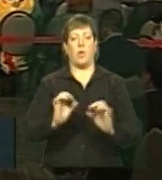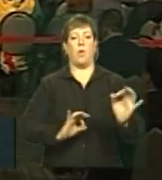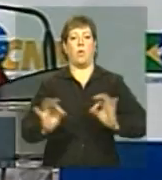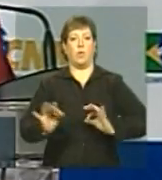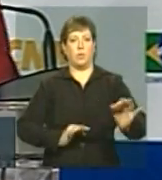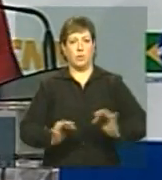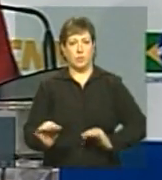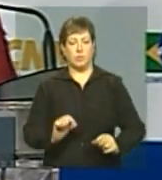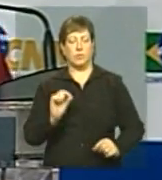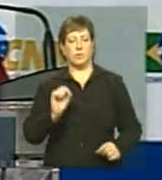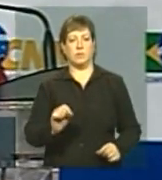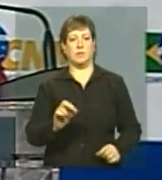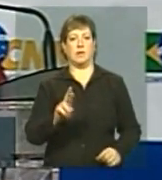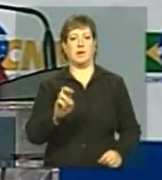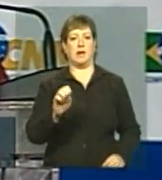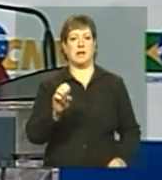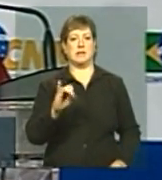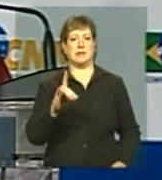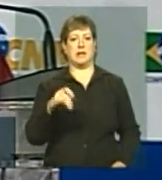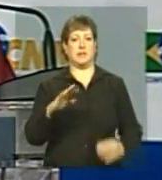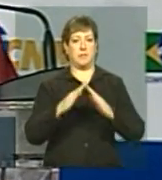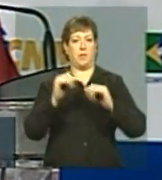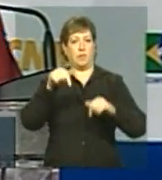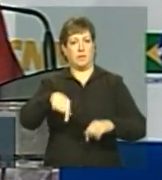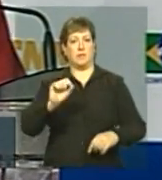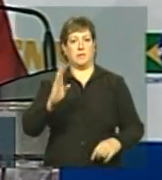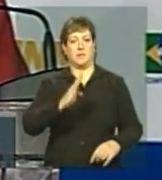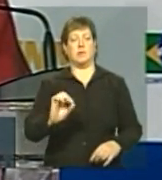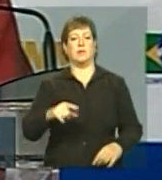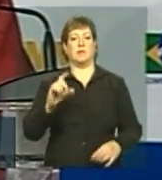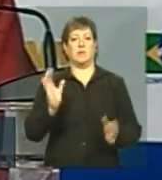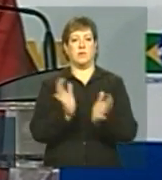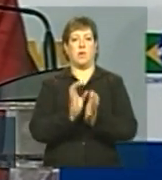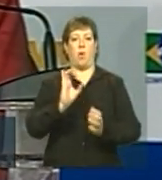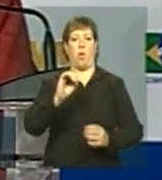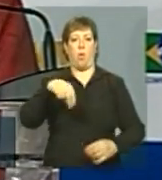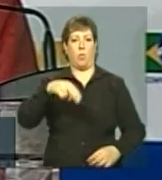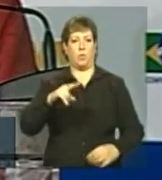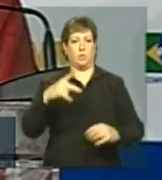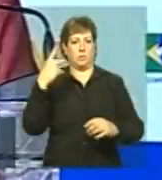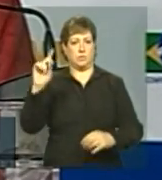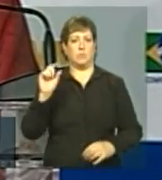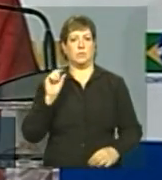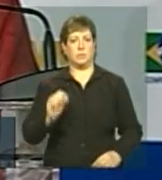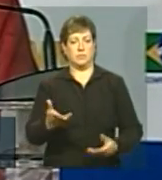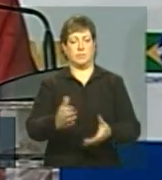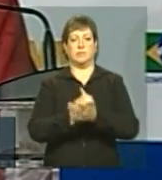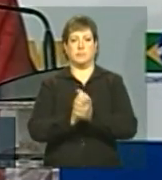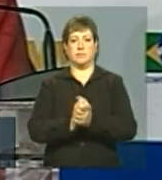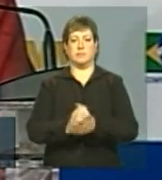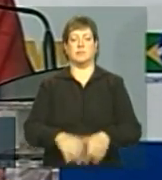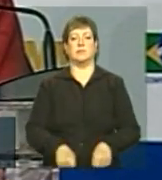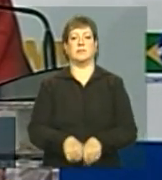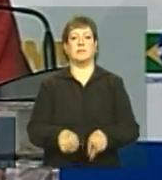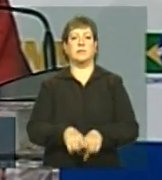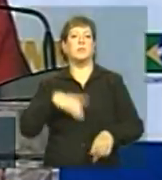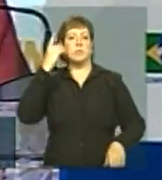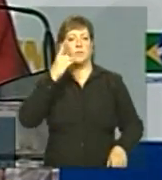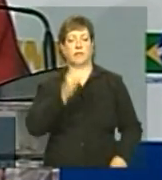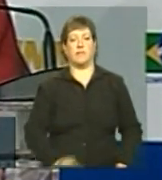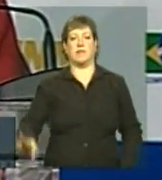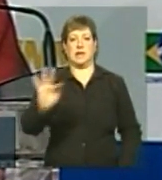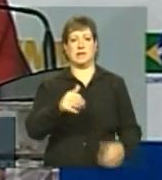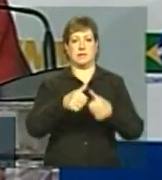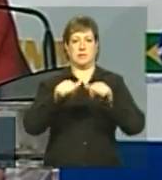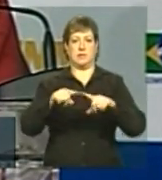residente das Nações Unidas no Brasil, senhor Jorge Chediek, os deputados federais aqui